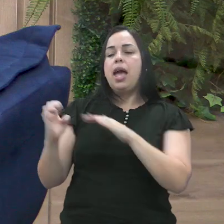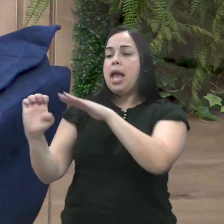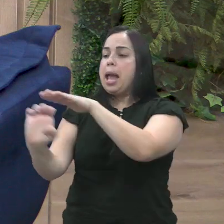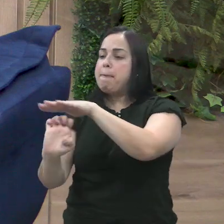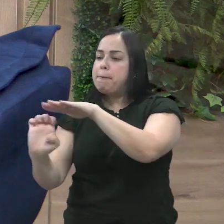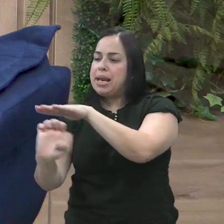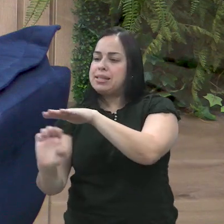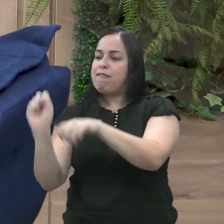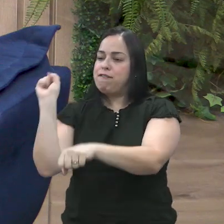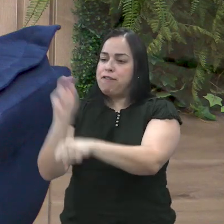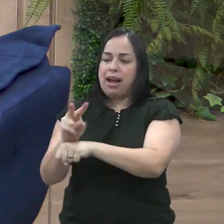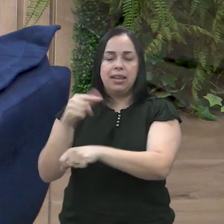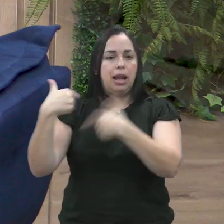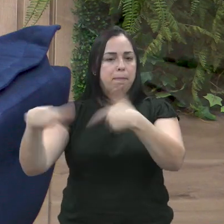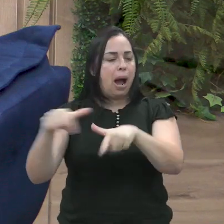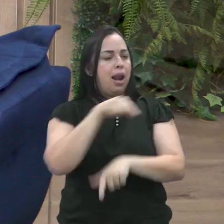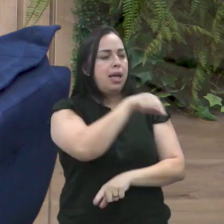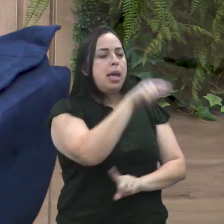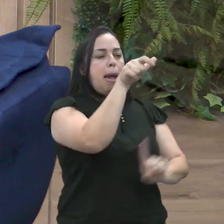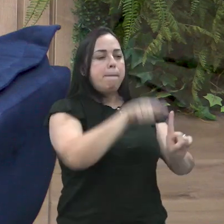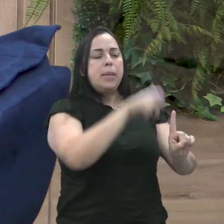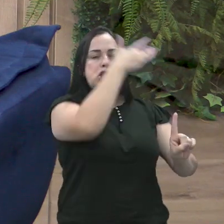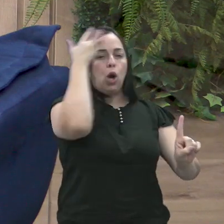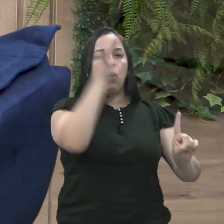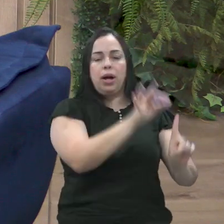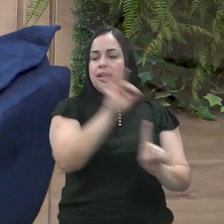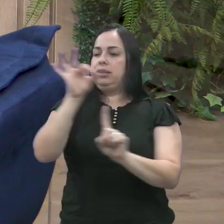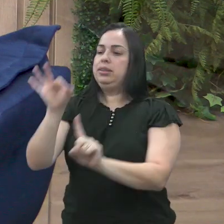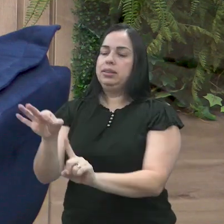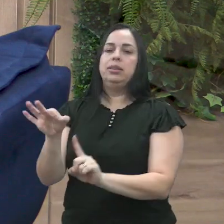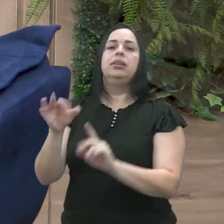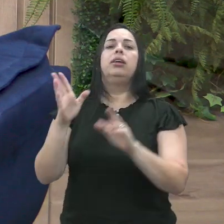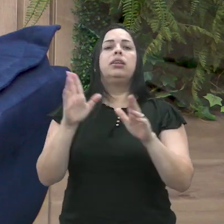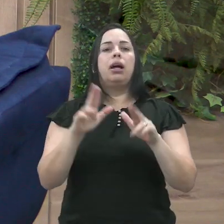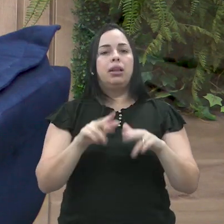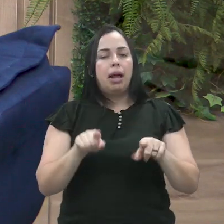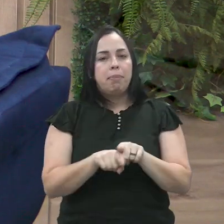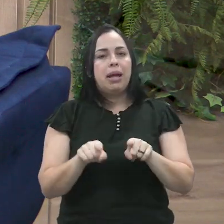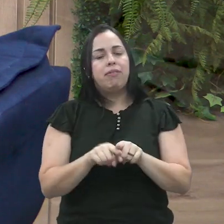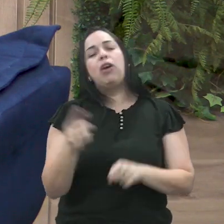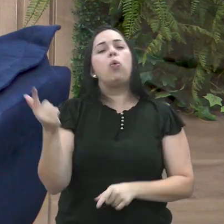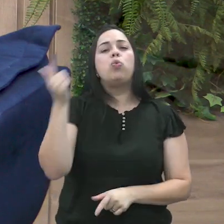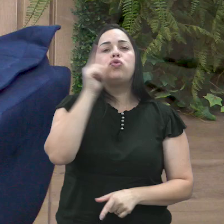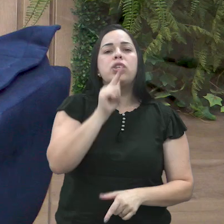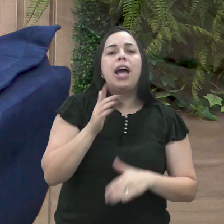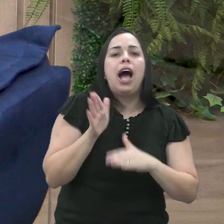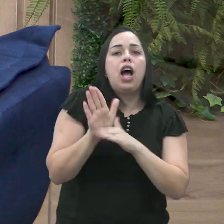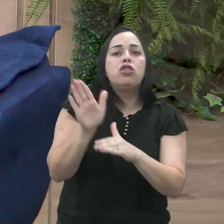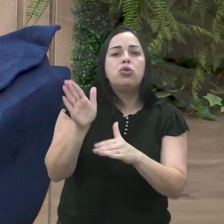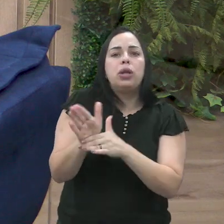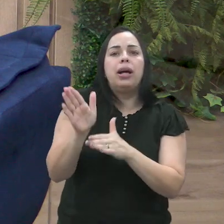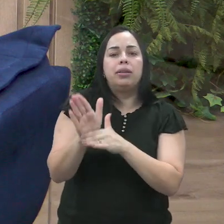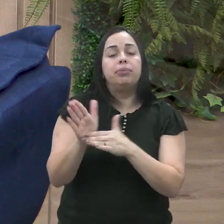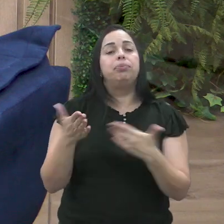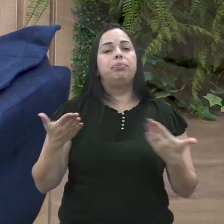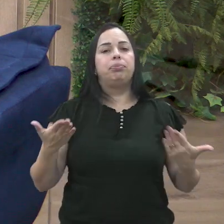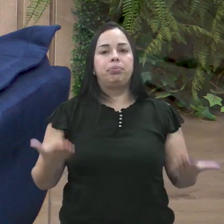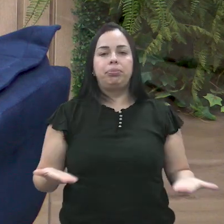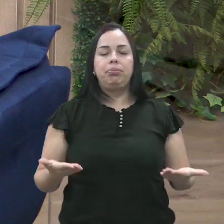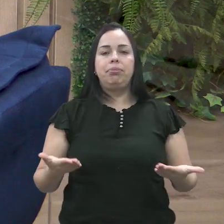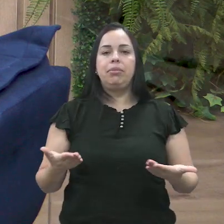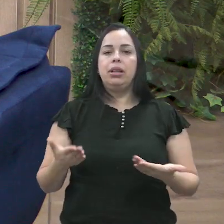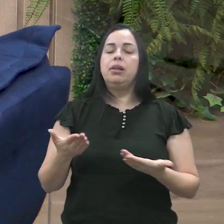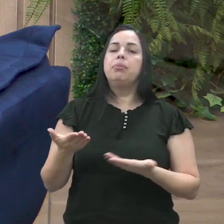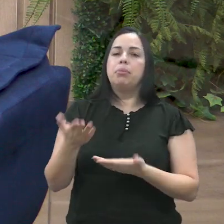as empresas a encontrarem novos profissionais e vice-versa, também proporcionar novas vagas de emprego para essas pessoas que estão